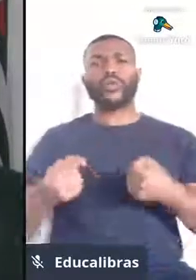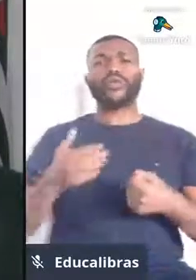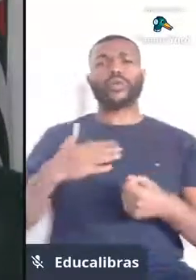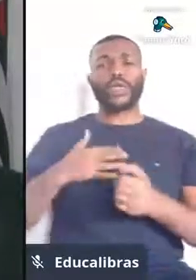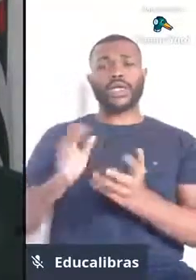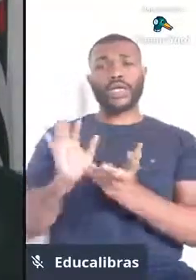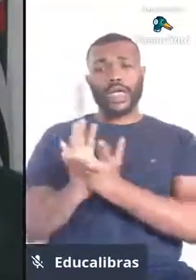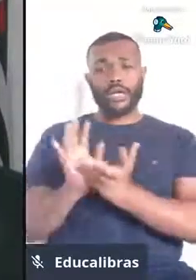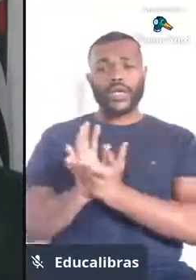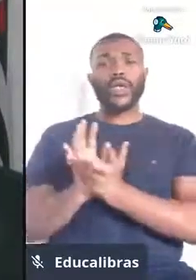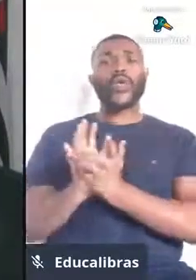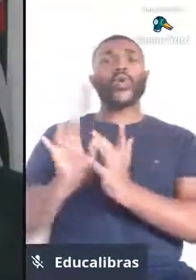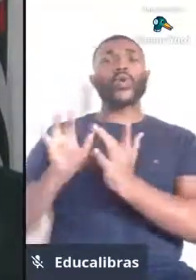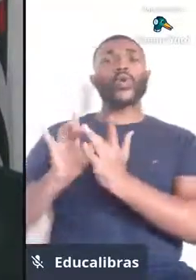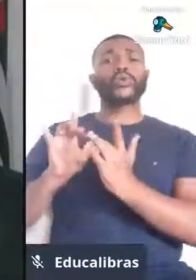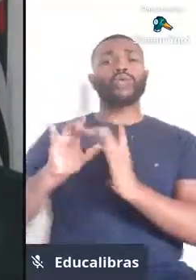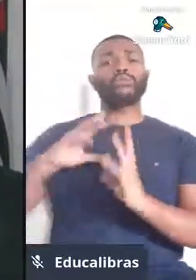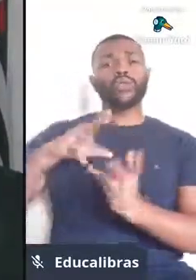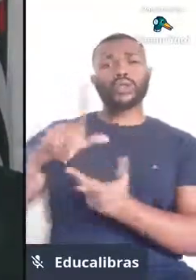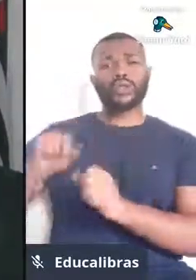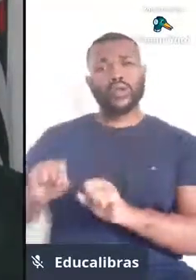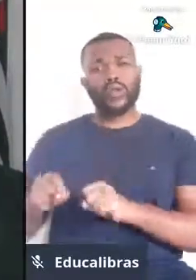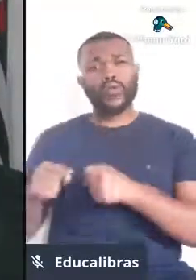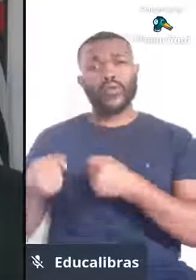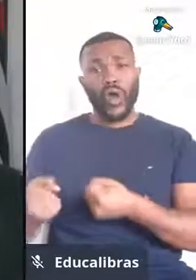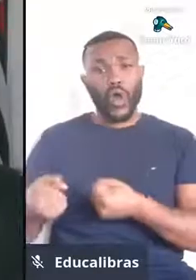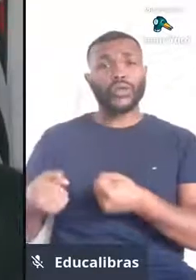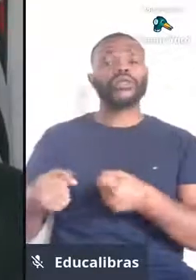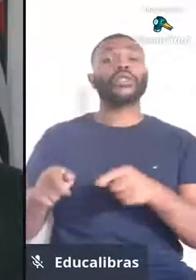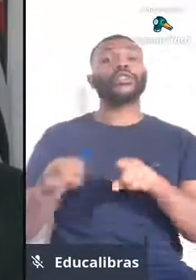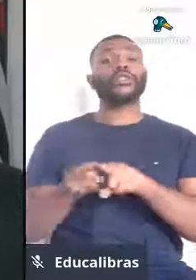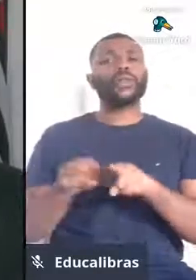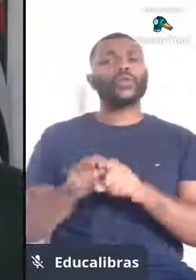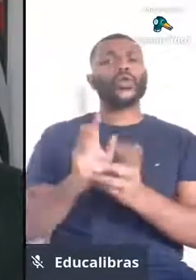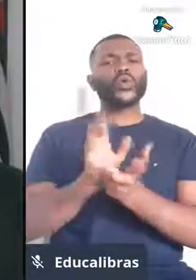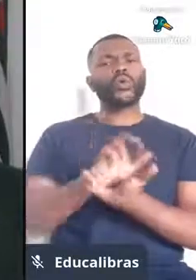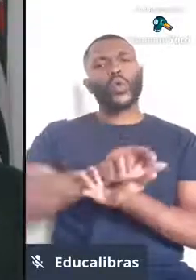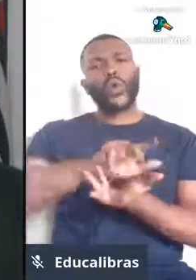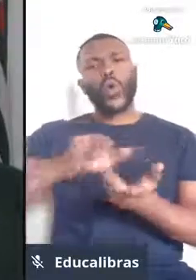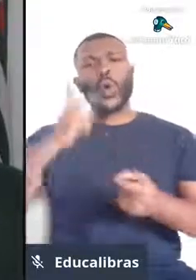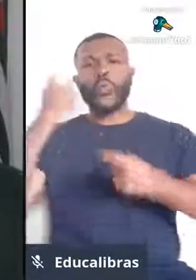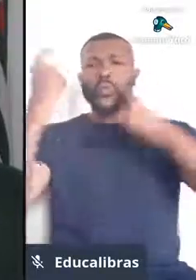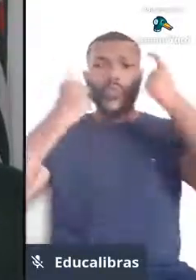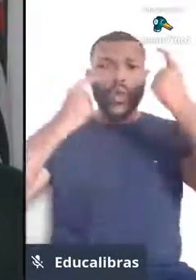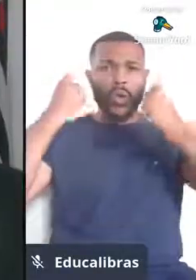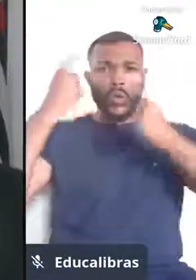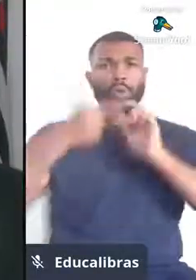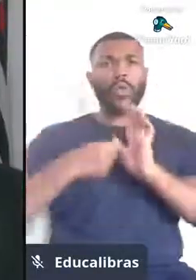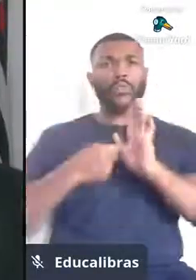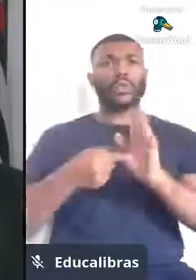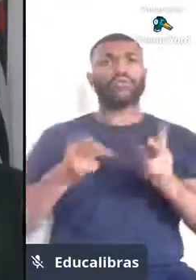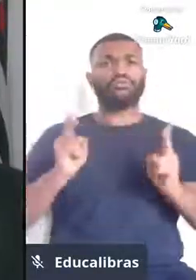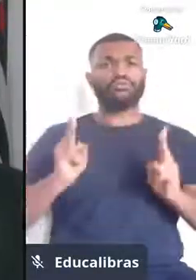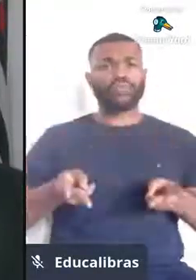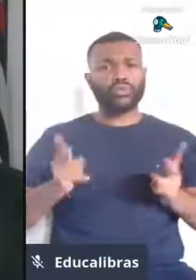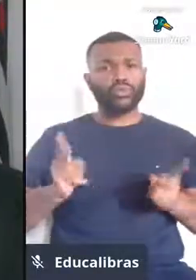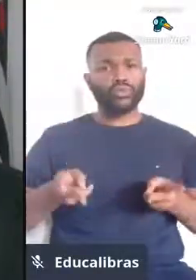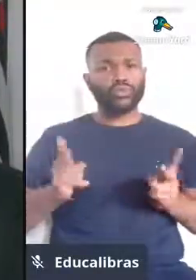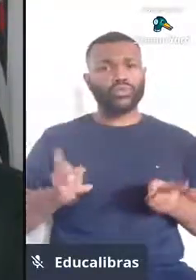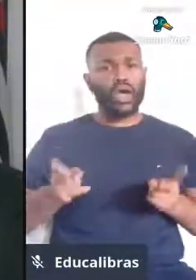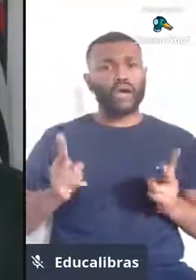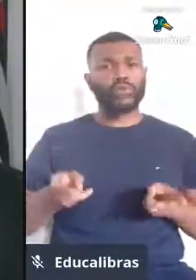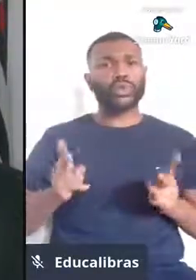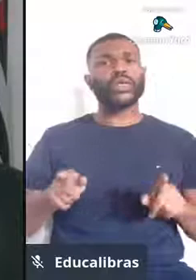Internacionais, que tem se engajado muito em diferentes frentes e trazendo preocupações a todo momento, mas tantas